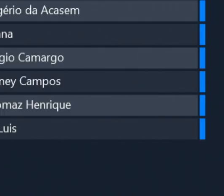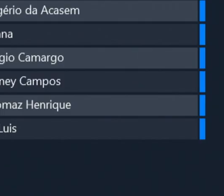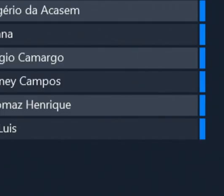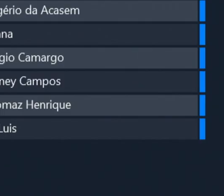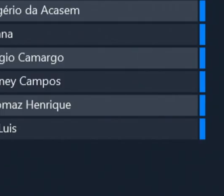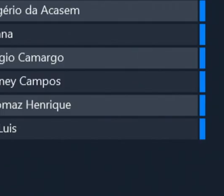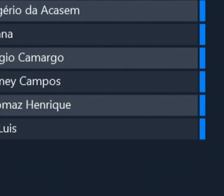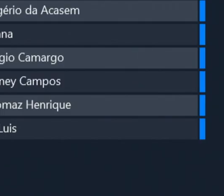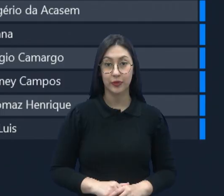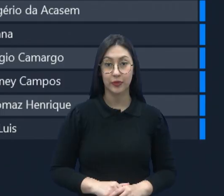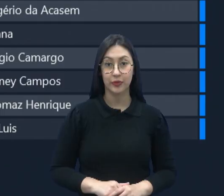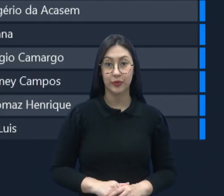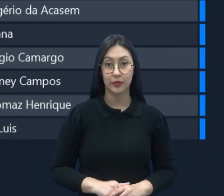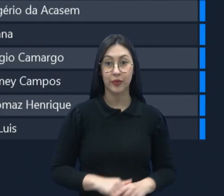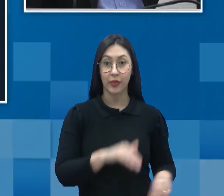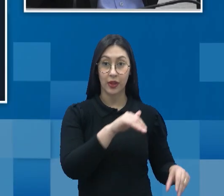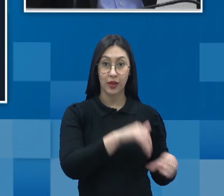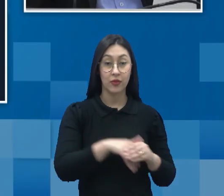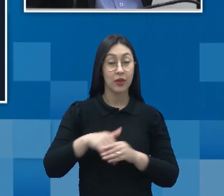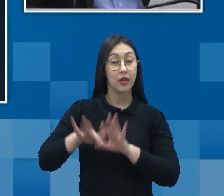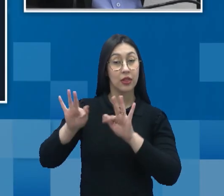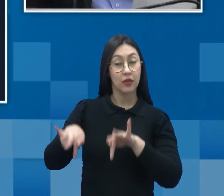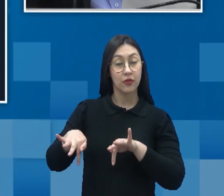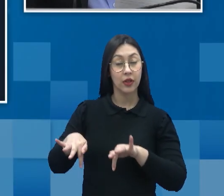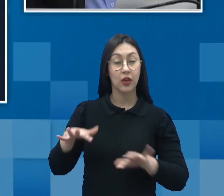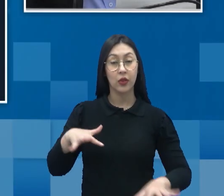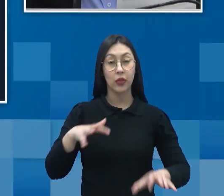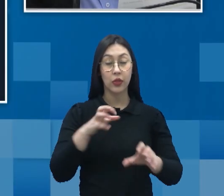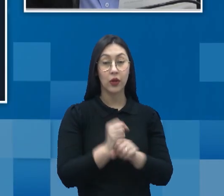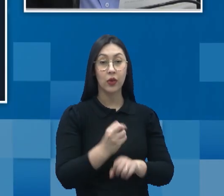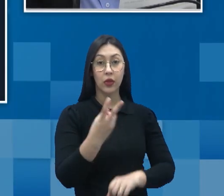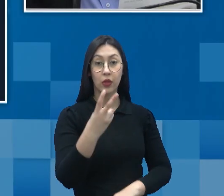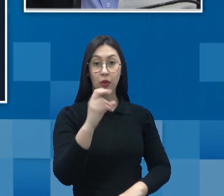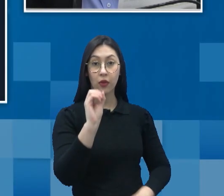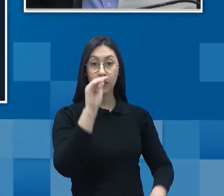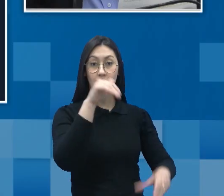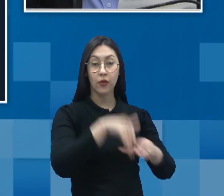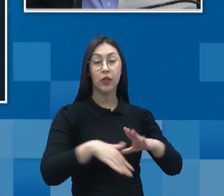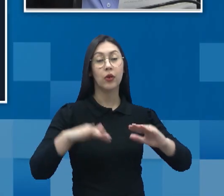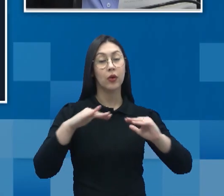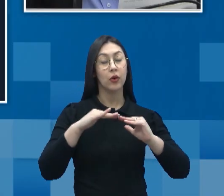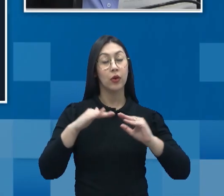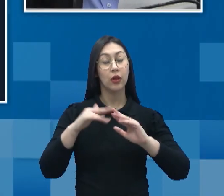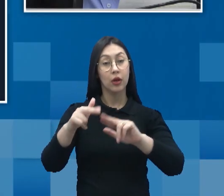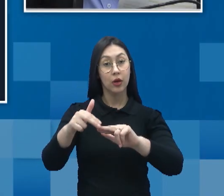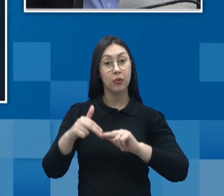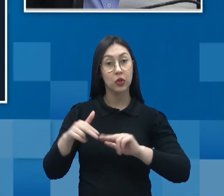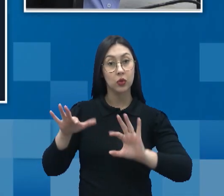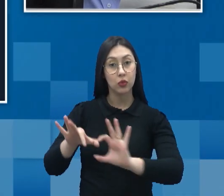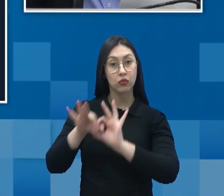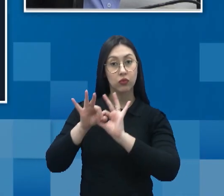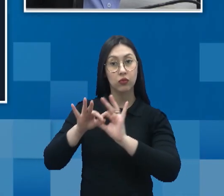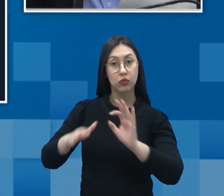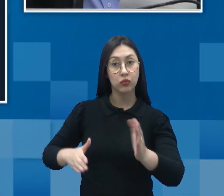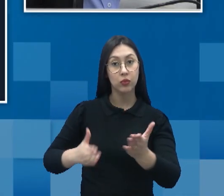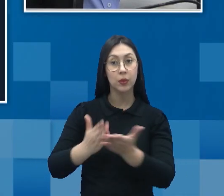Encerrada a votação. 20 votos favoráveis. O 20 votos favoráveis está aprovado por unanimidade.